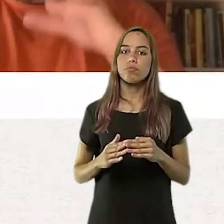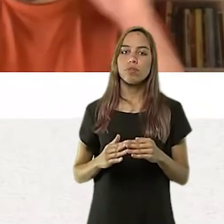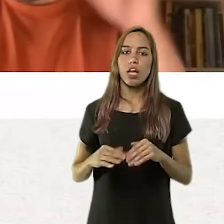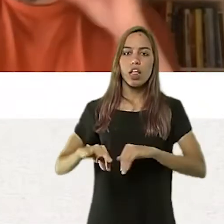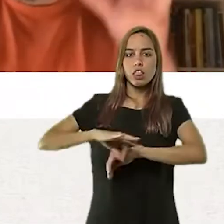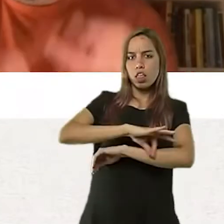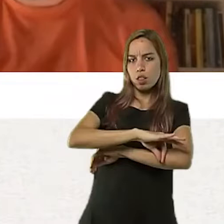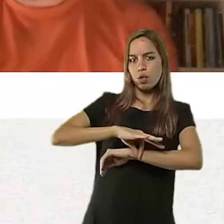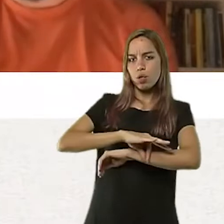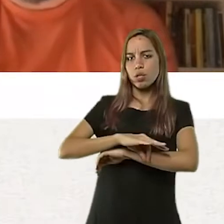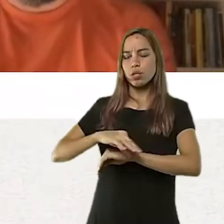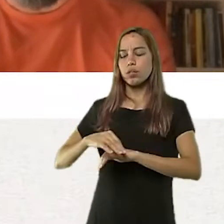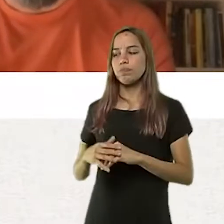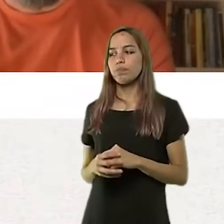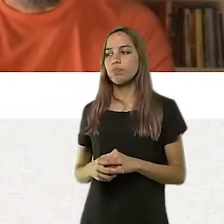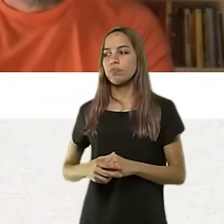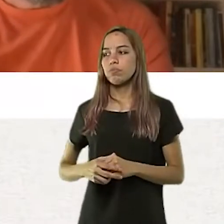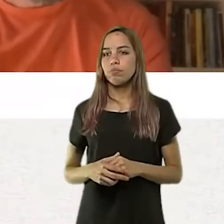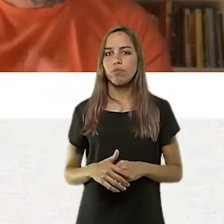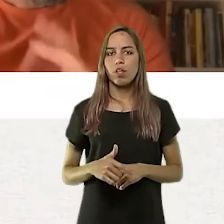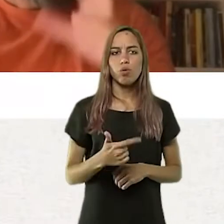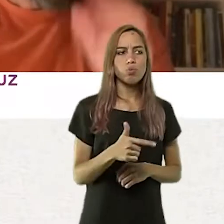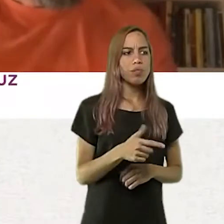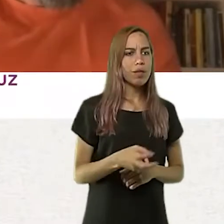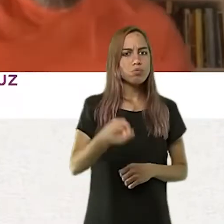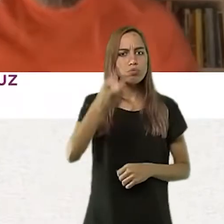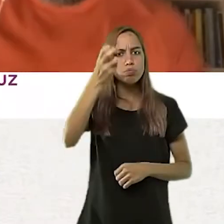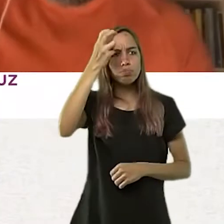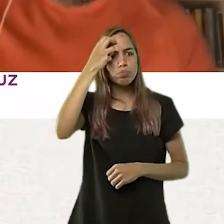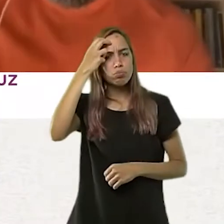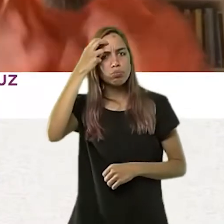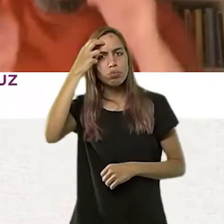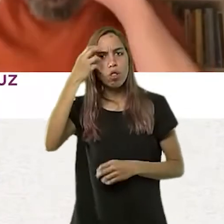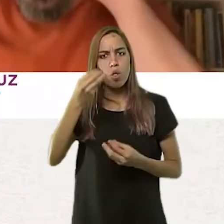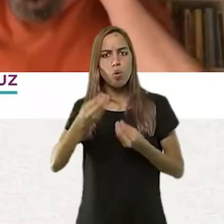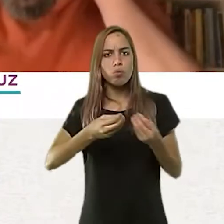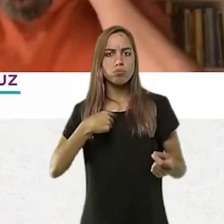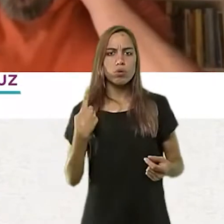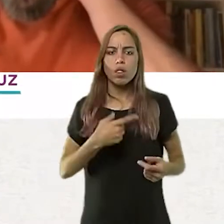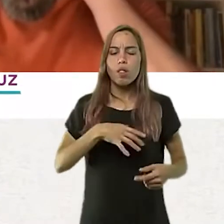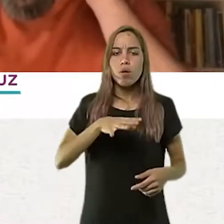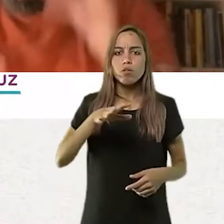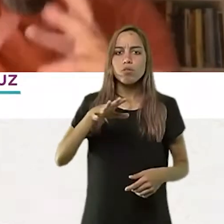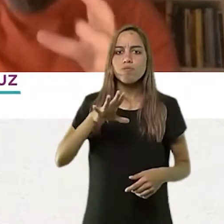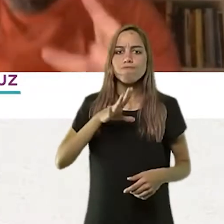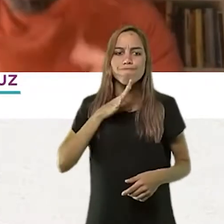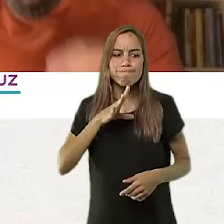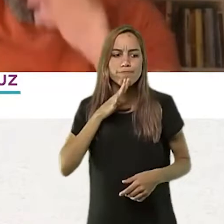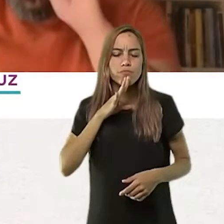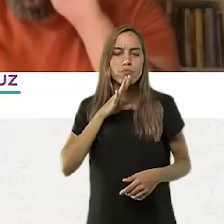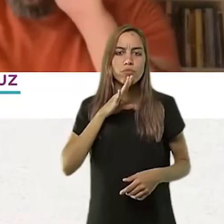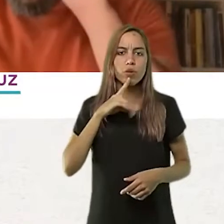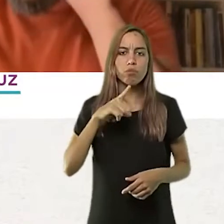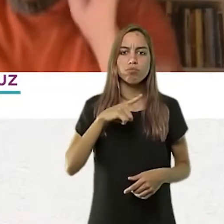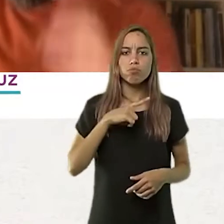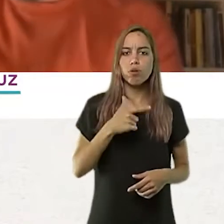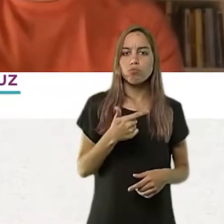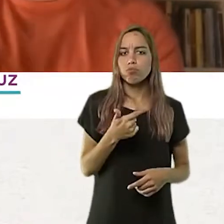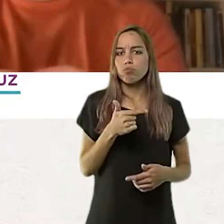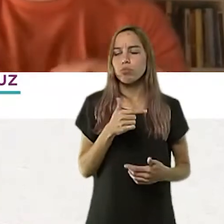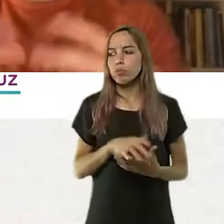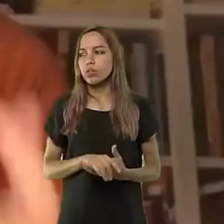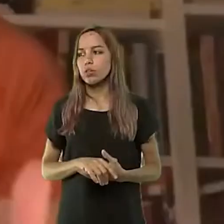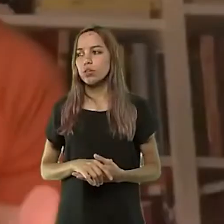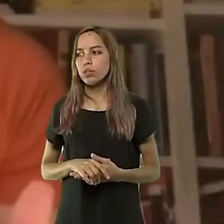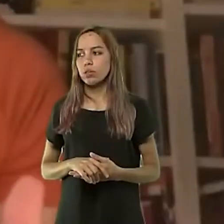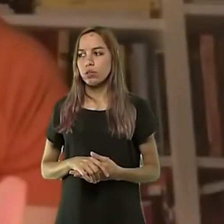das culturas como as conhecemos, ainda que seja aqui uma coisa meio estereotipada, mas não interessa.